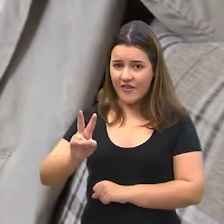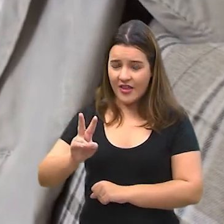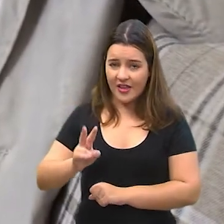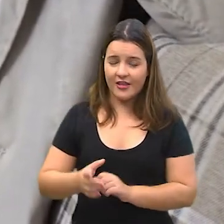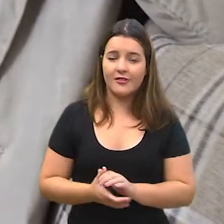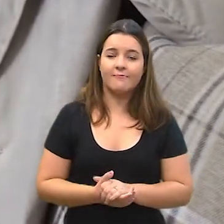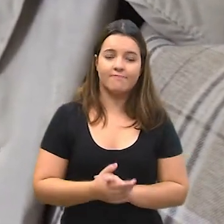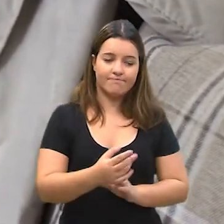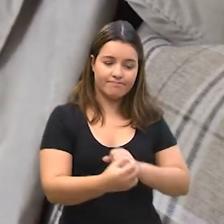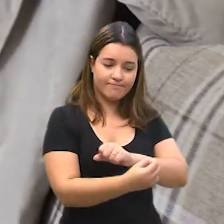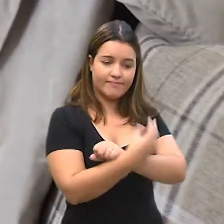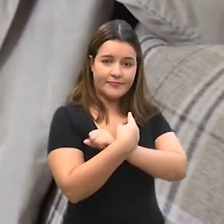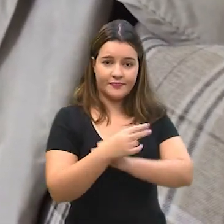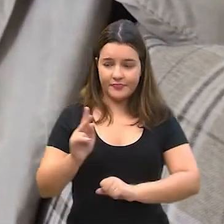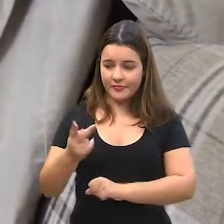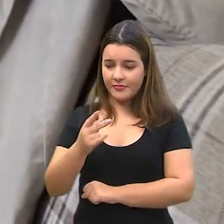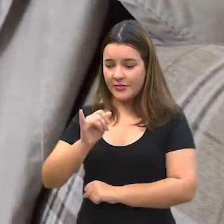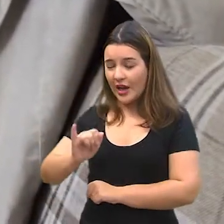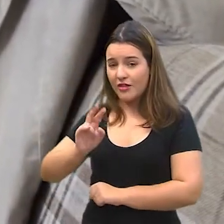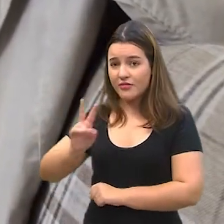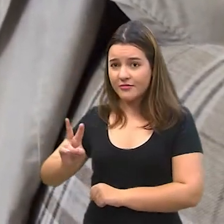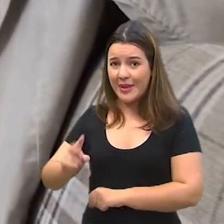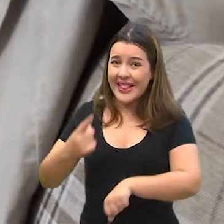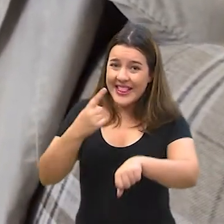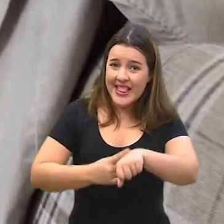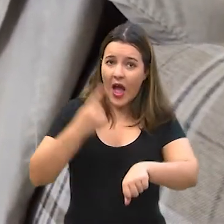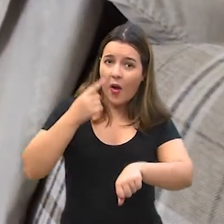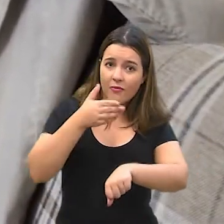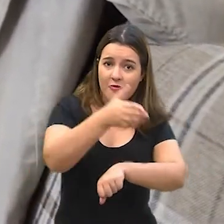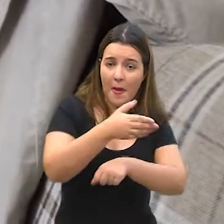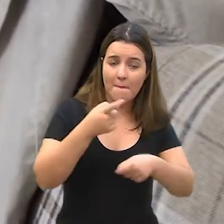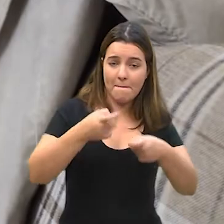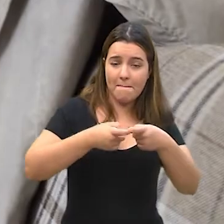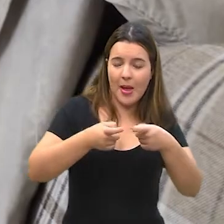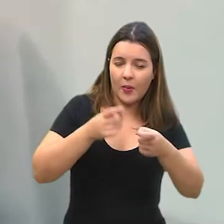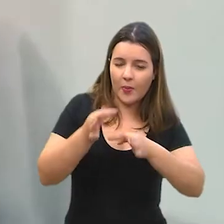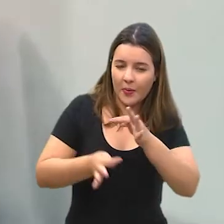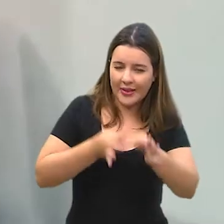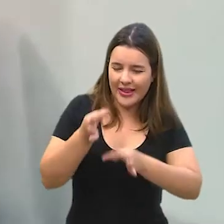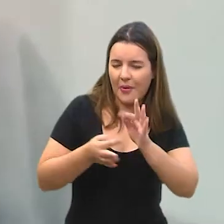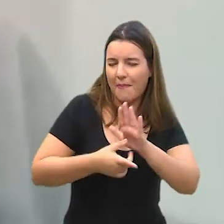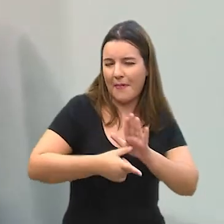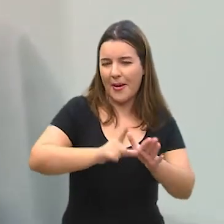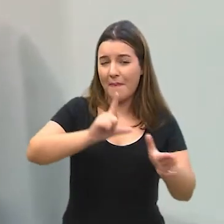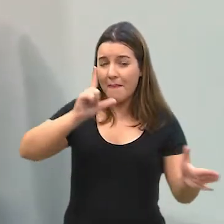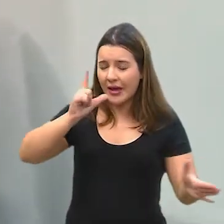a pessoa levar, vamos dizer assim, uma vida normal, portadora do HIV?